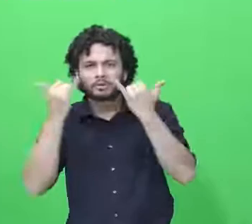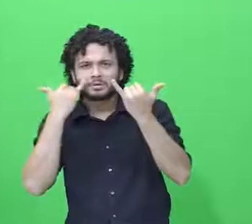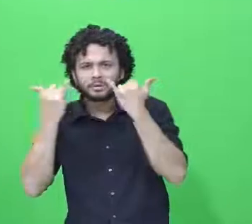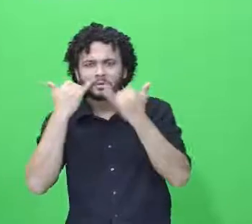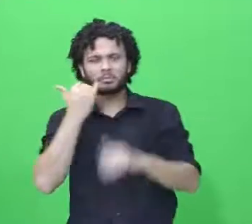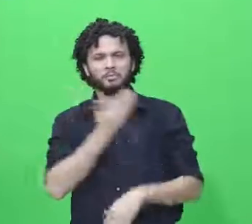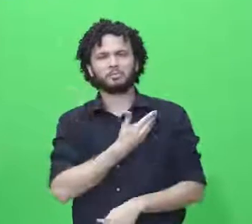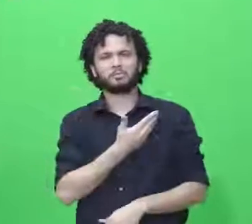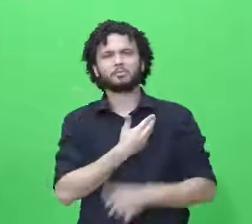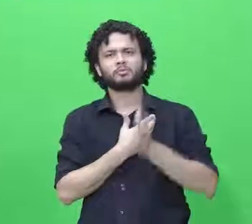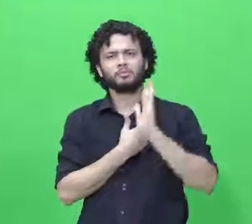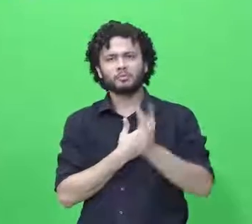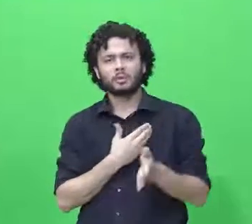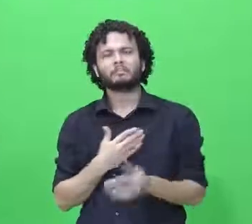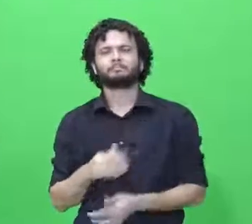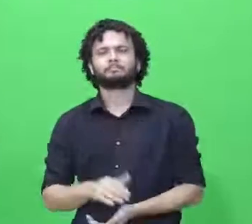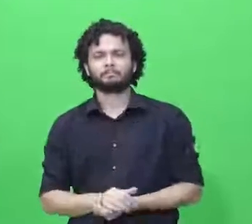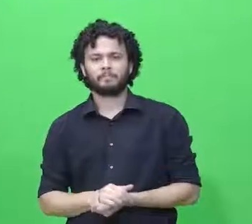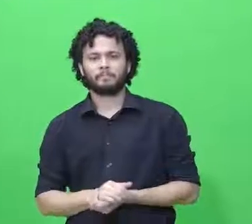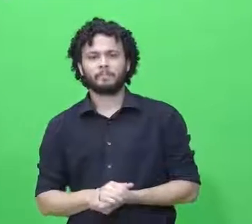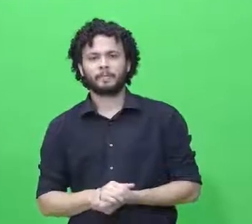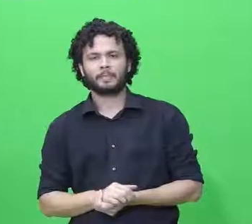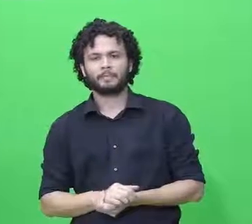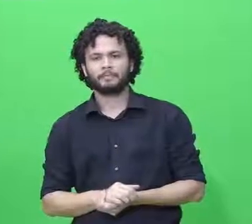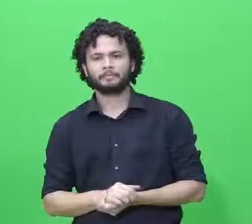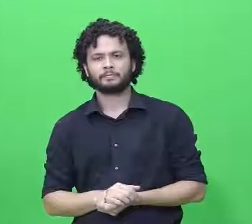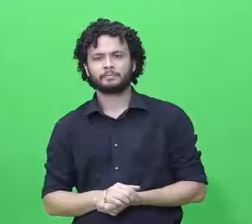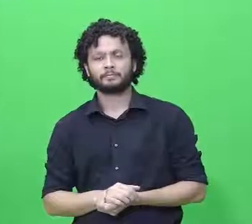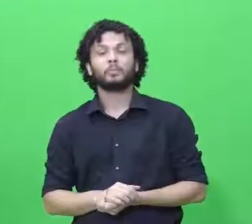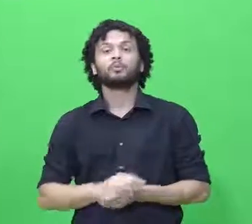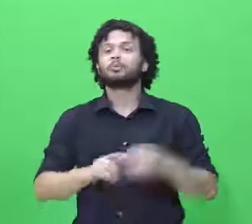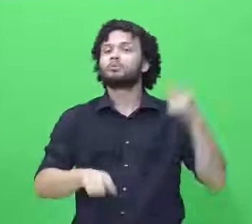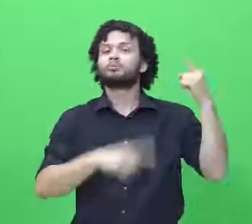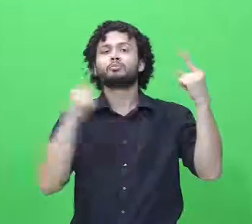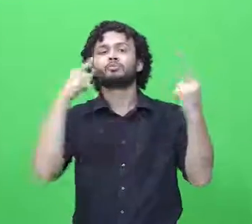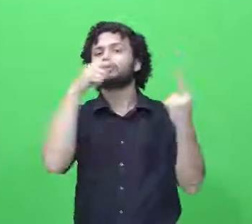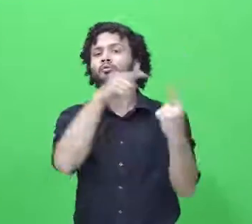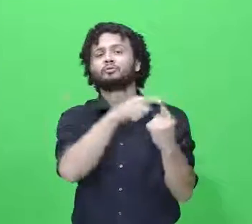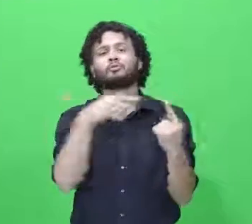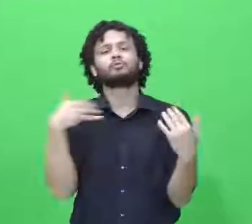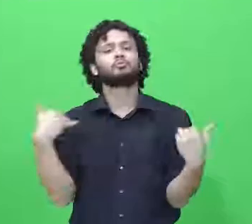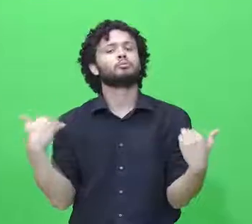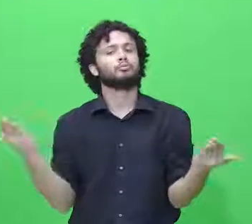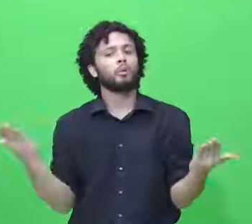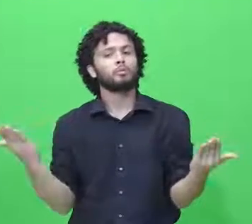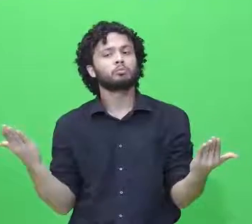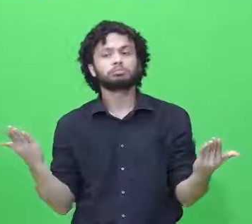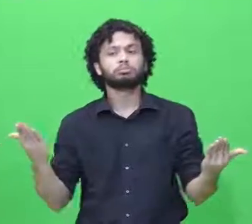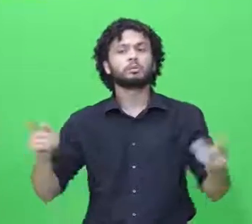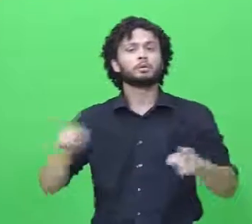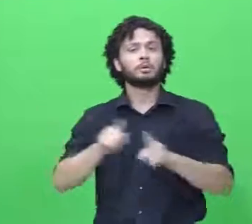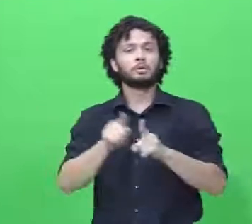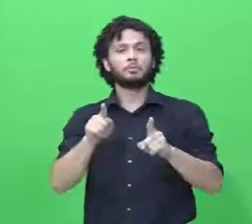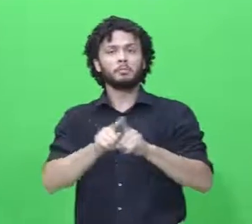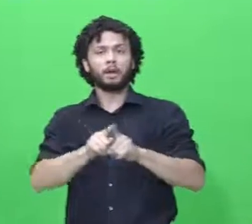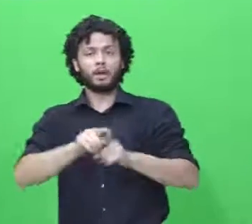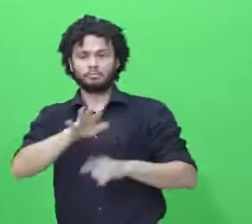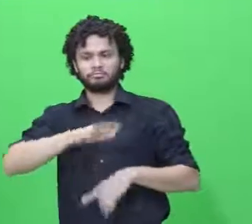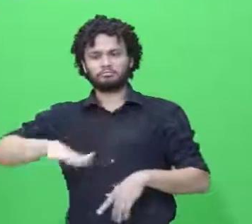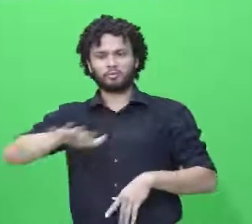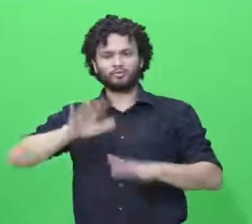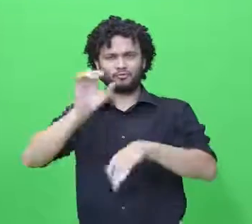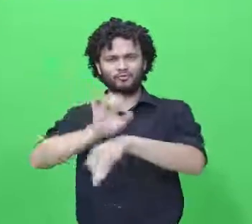seus colegas e amigos, né? Qual o objetivo do programa? E sob a agência universal no Estado?